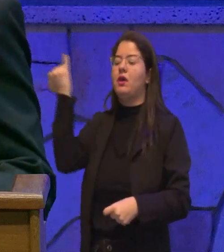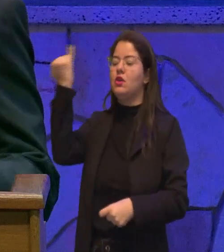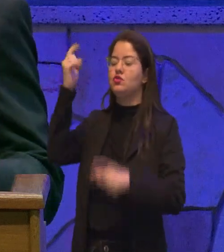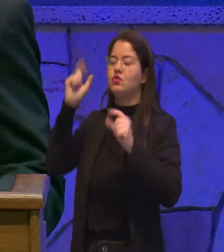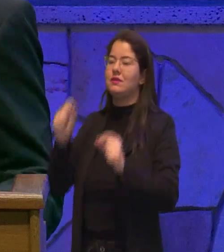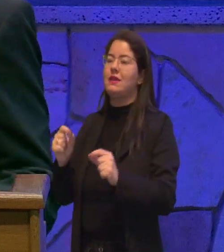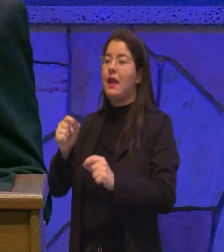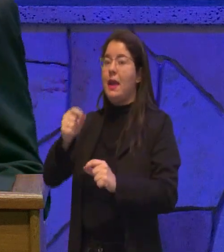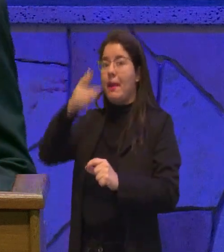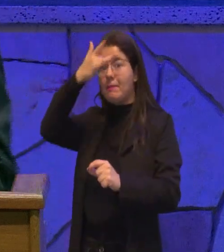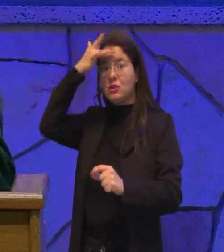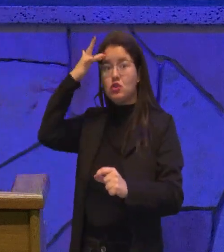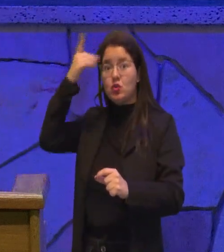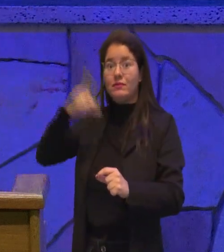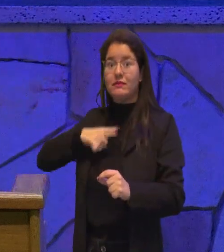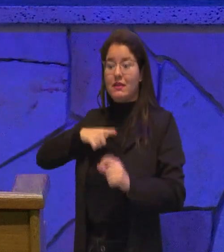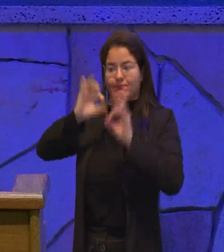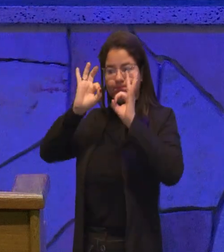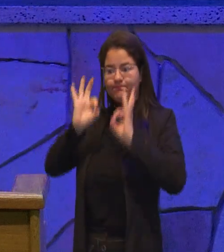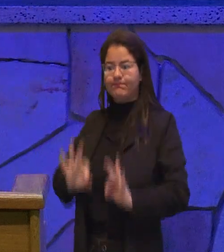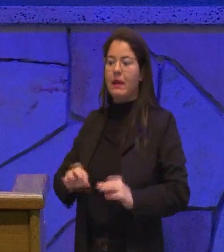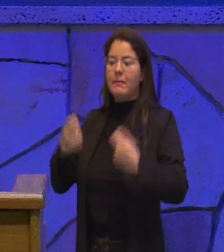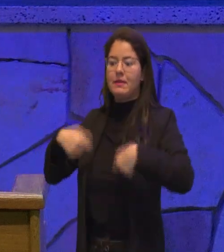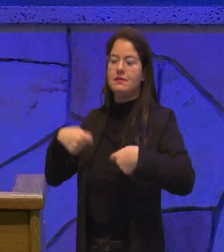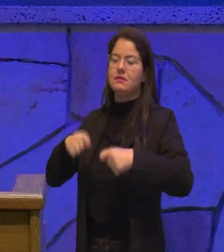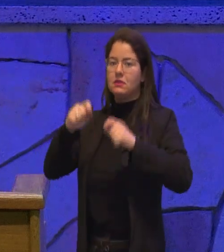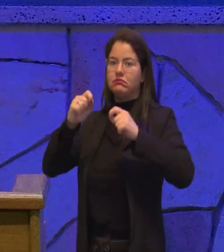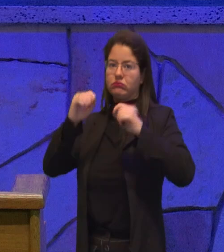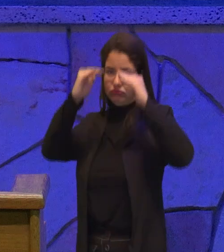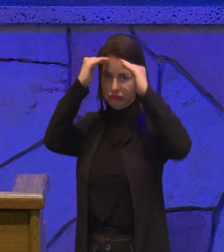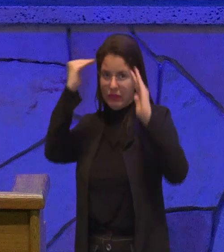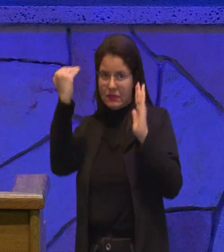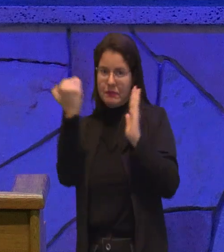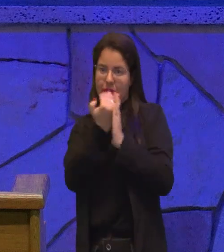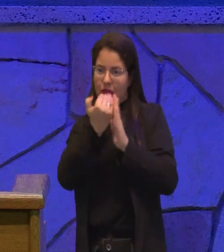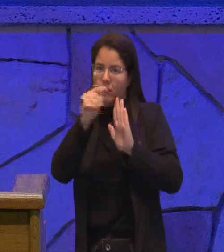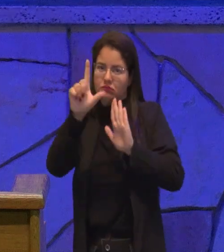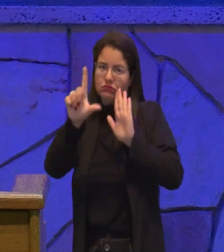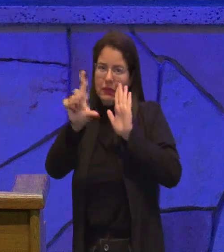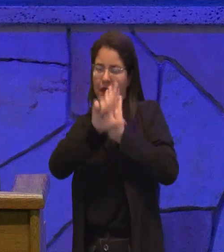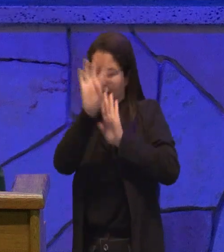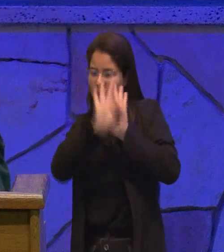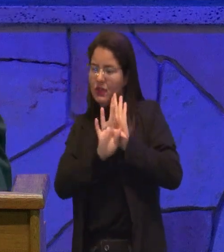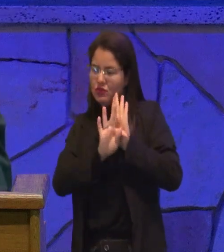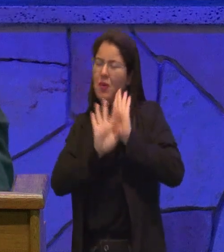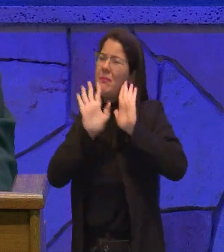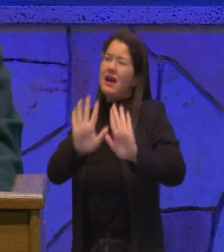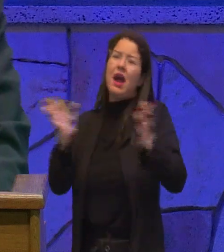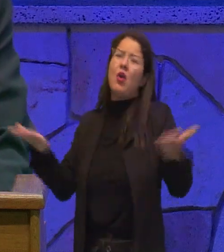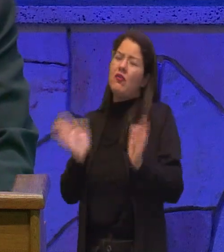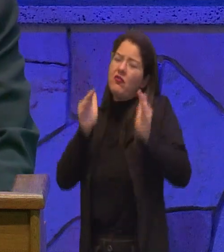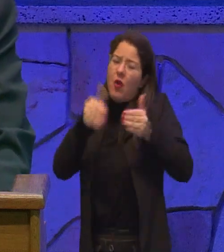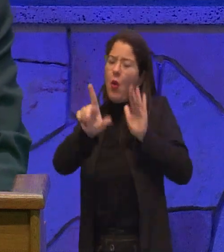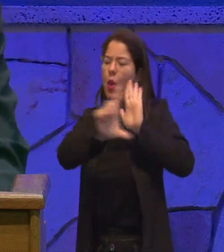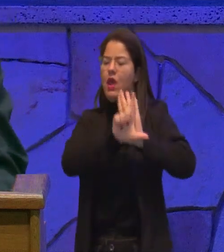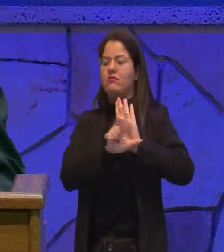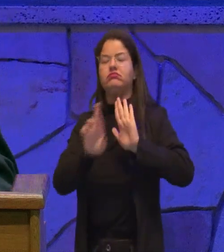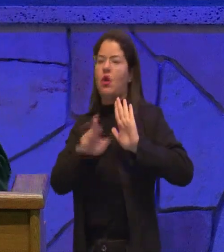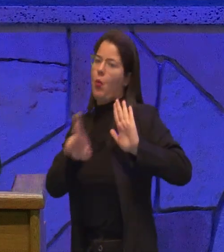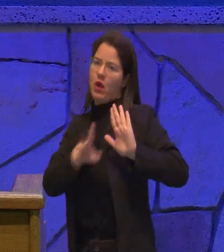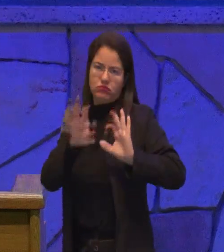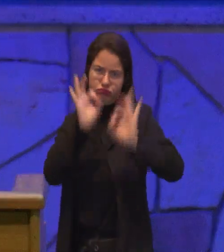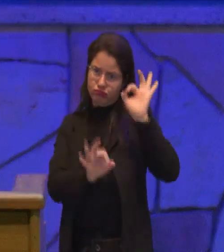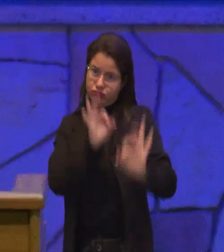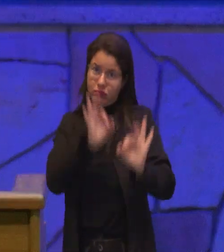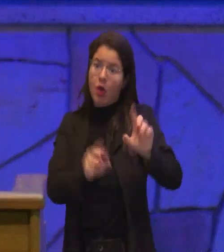dignidade da pessoa humana. Mas eu não quero fazer aqui um discurso dentro desta perspectiva jurídica. A